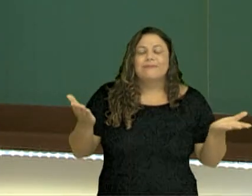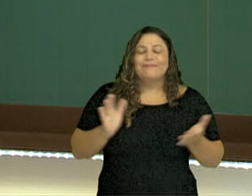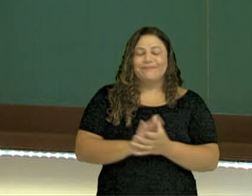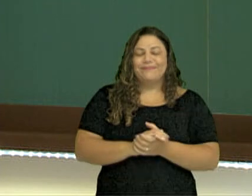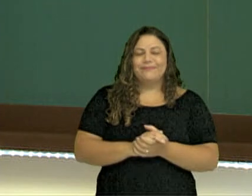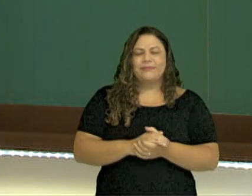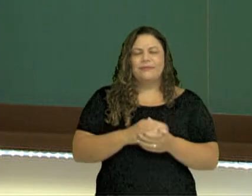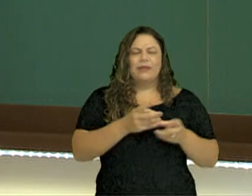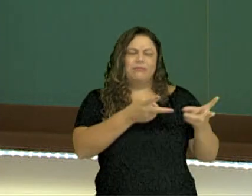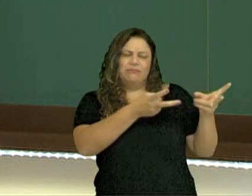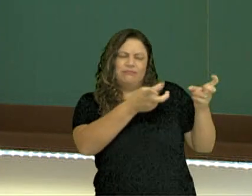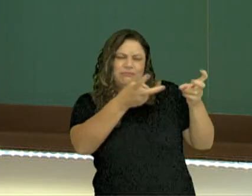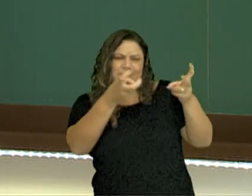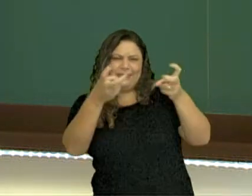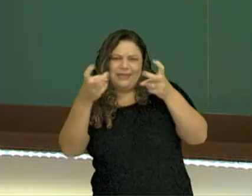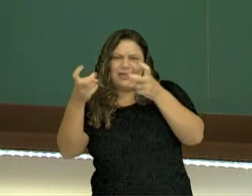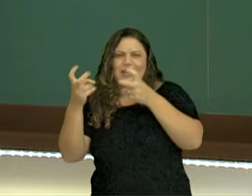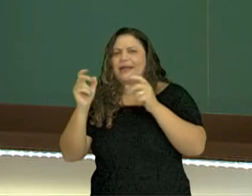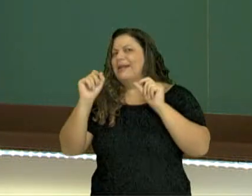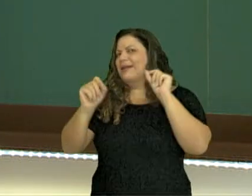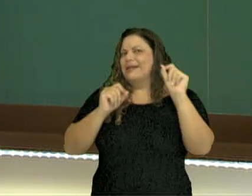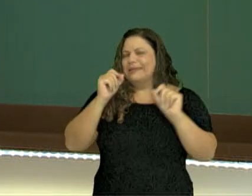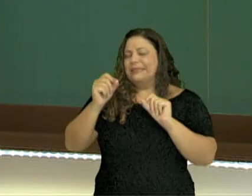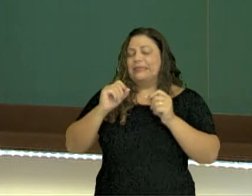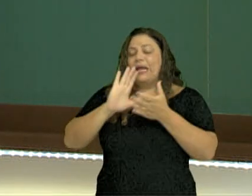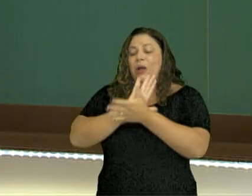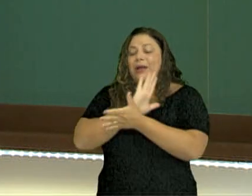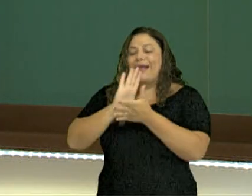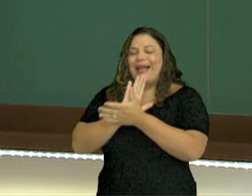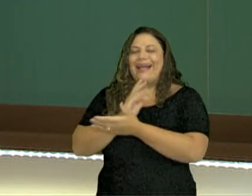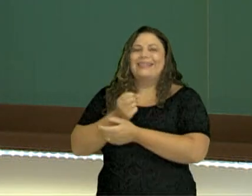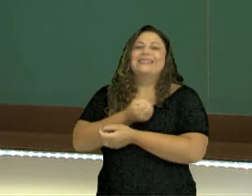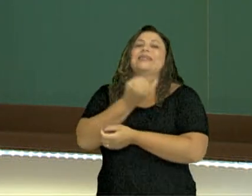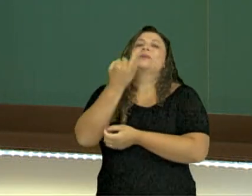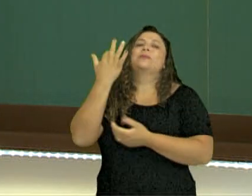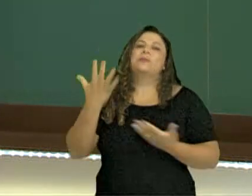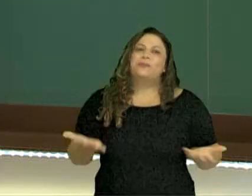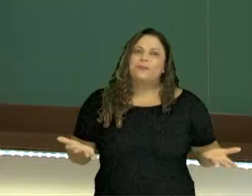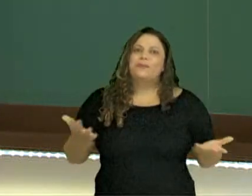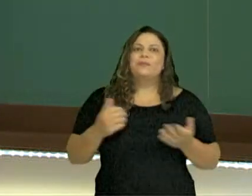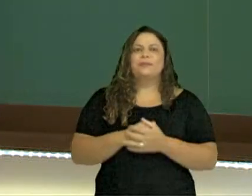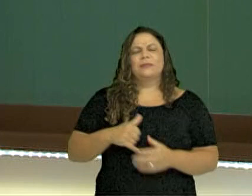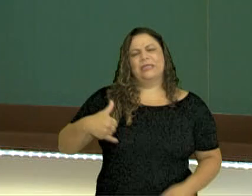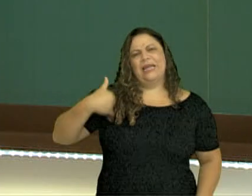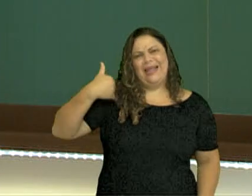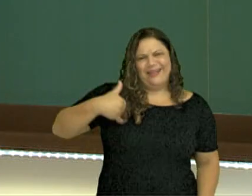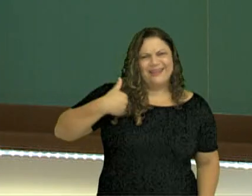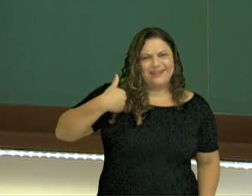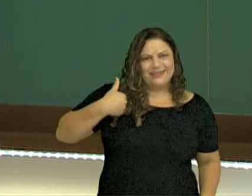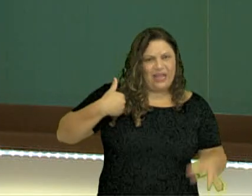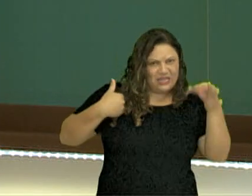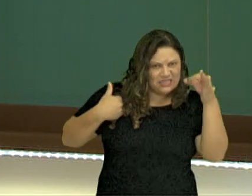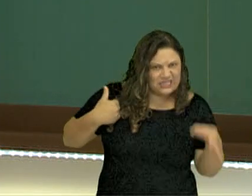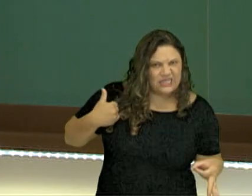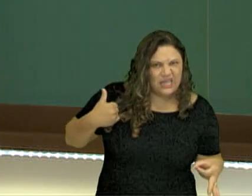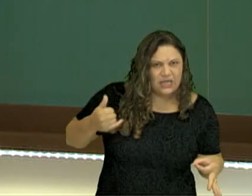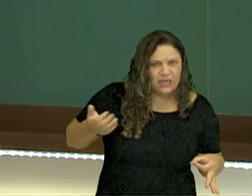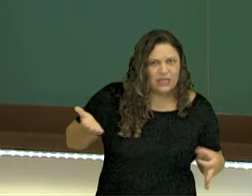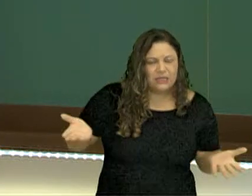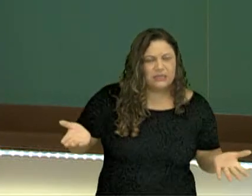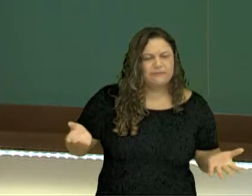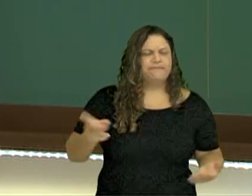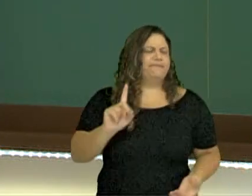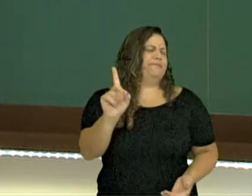Primeiro, analisar ali as receitas, as despesas para começar a poupar. Será que tem uma idade mínima para a gente começar a poupar?